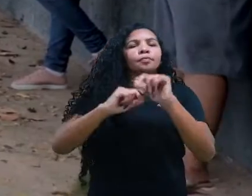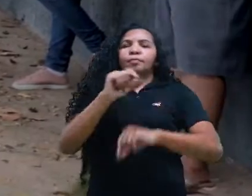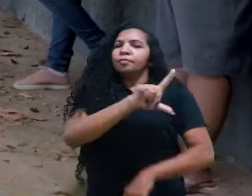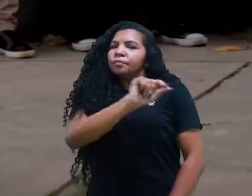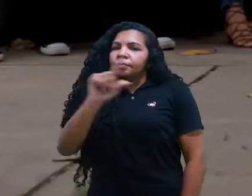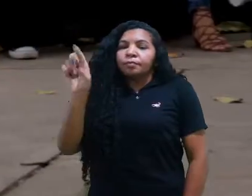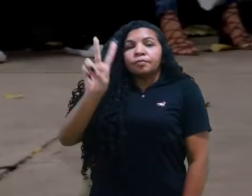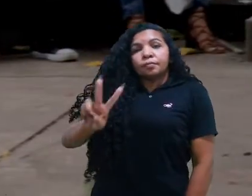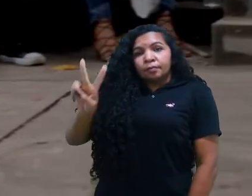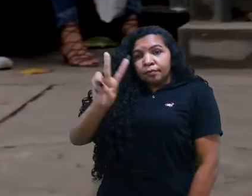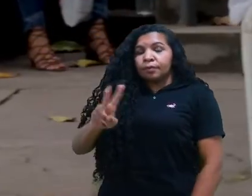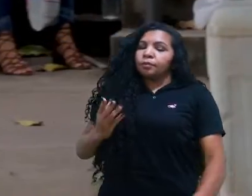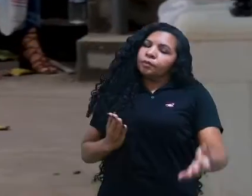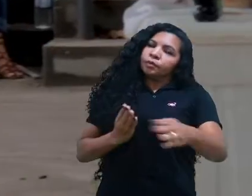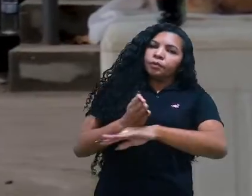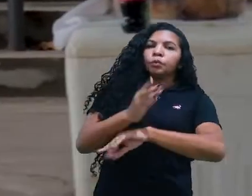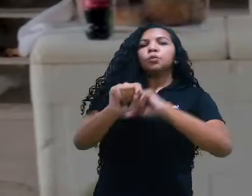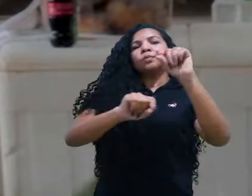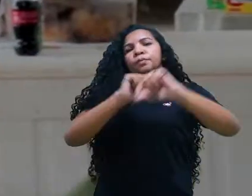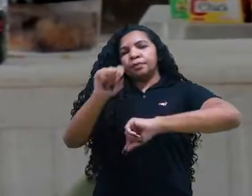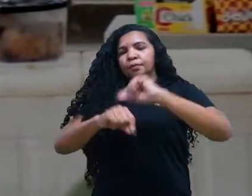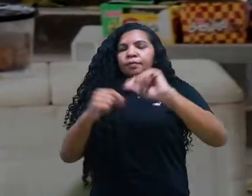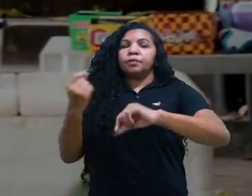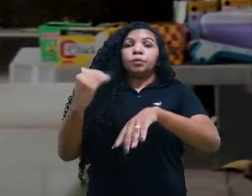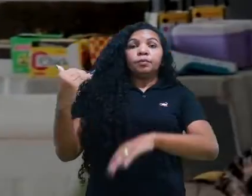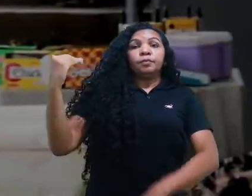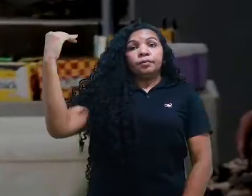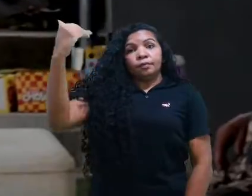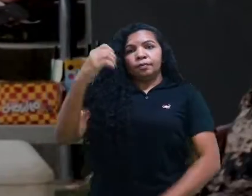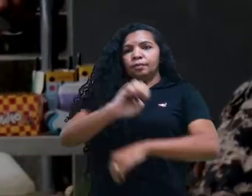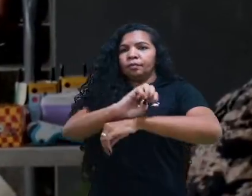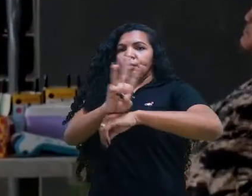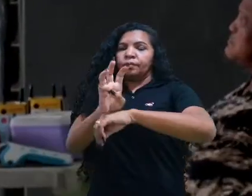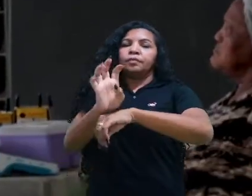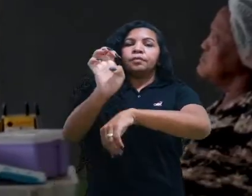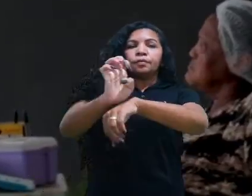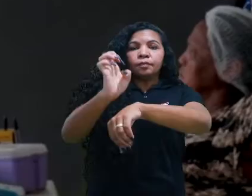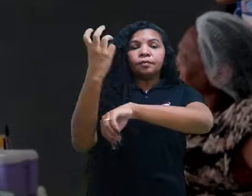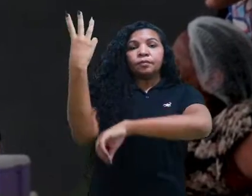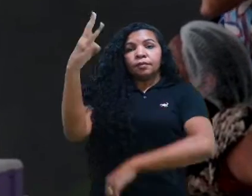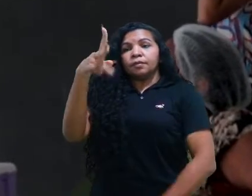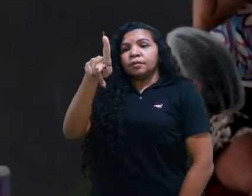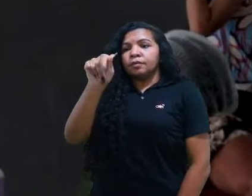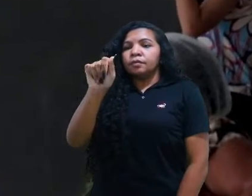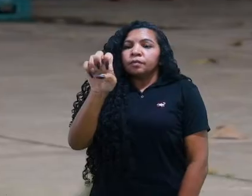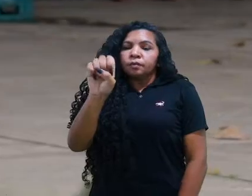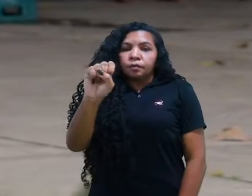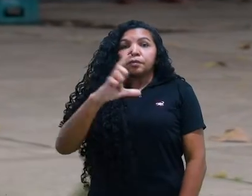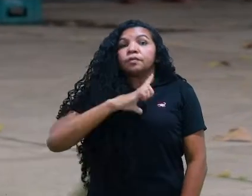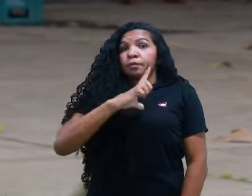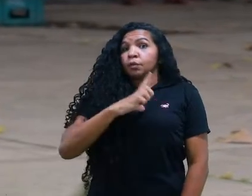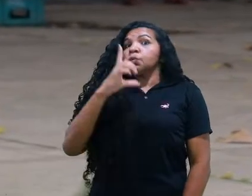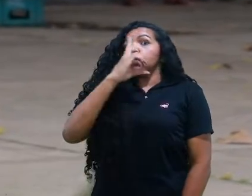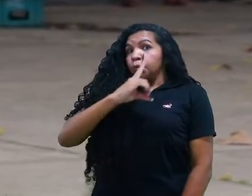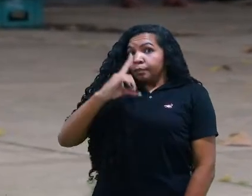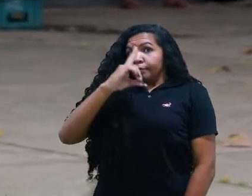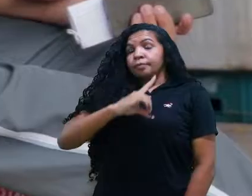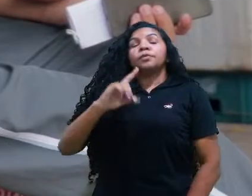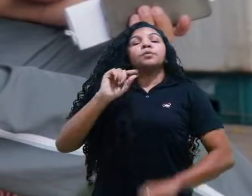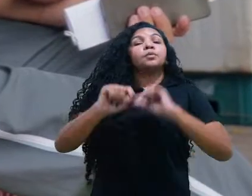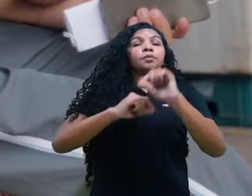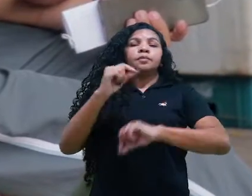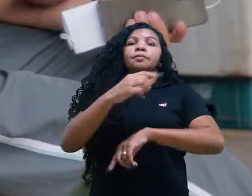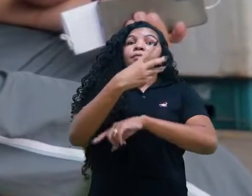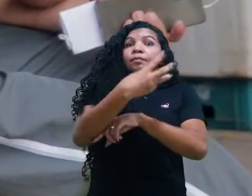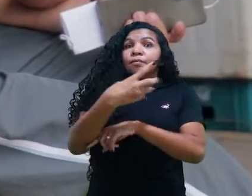única do processo seletivo de acesso à educação superior da Universidade Estadual do Maranhão, PAS, aconteceram